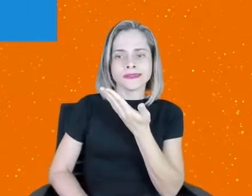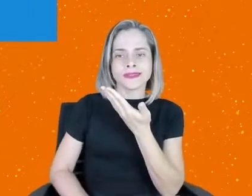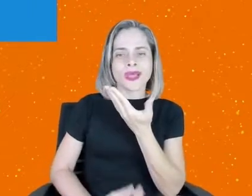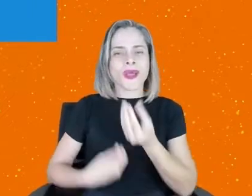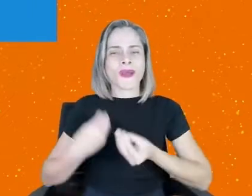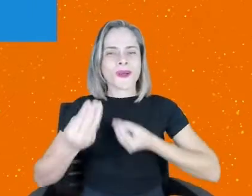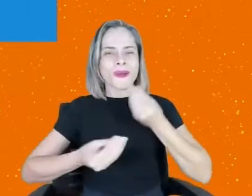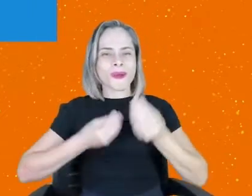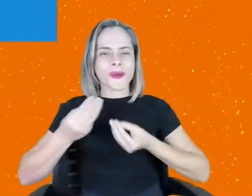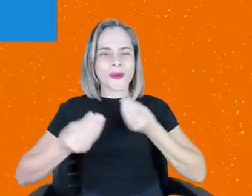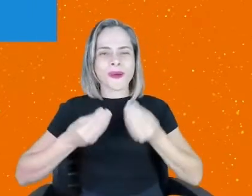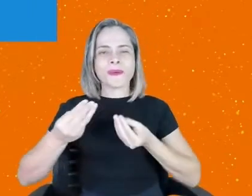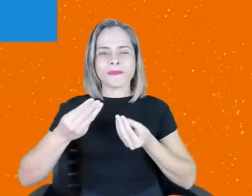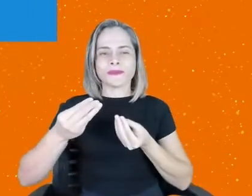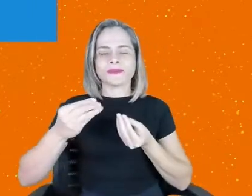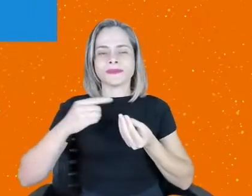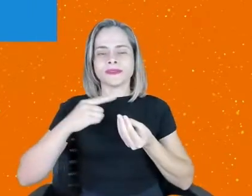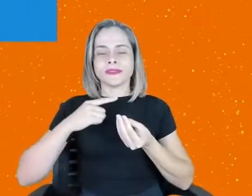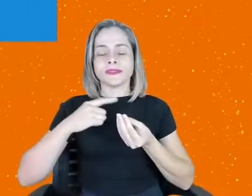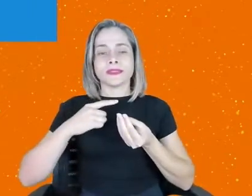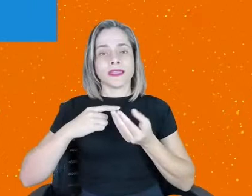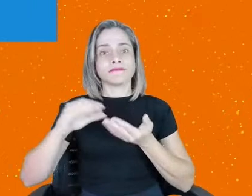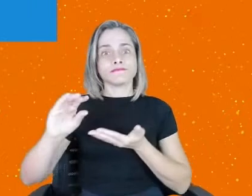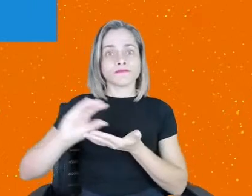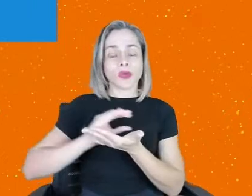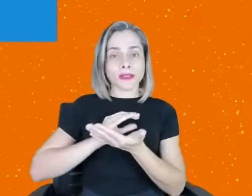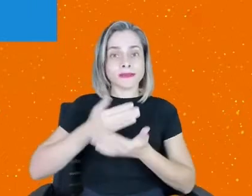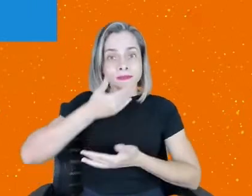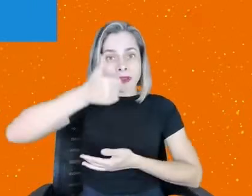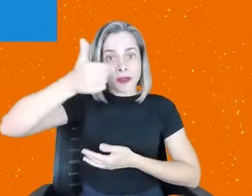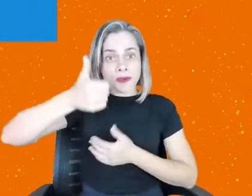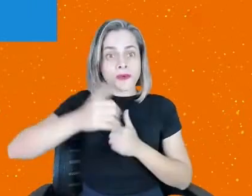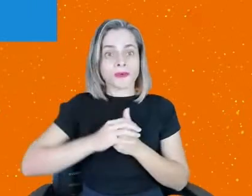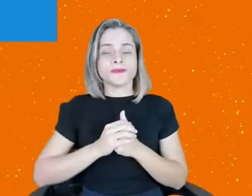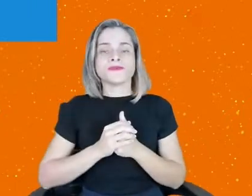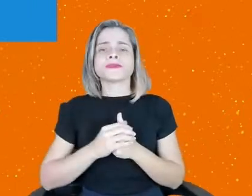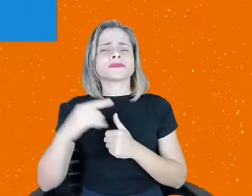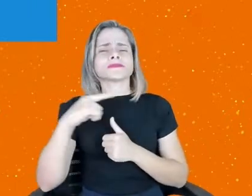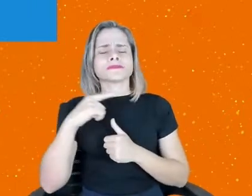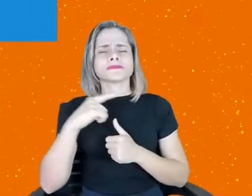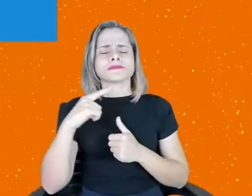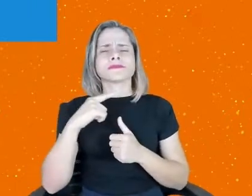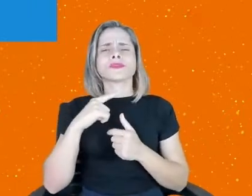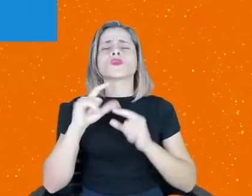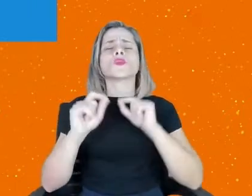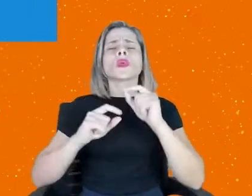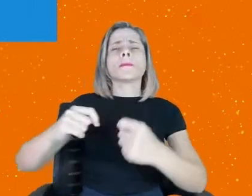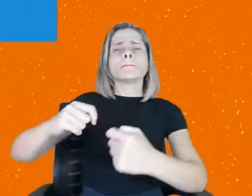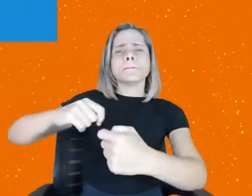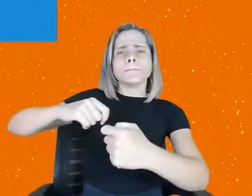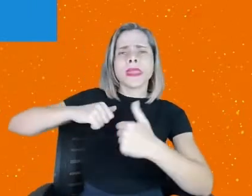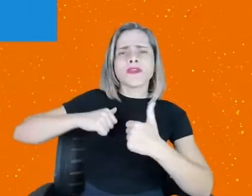melhor né E e aqui tem um resumo basicamente aí das suas vantagens os benefícios né